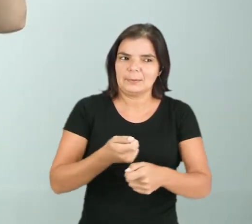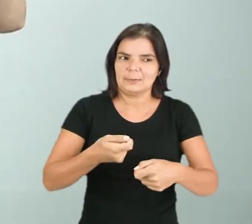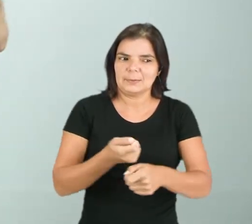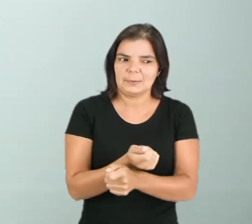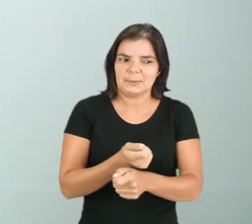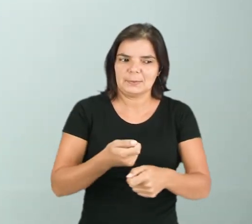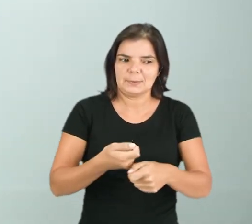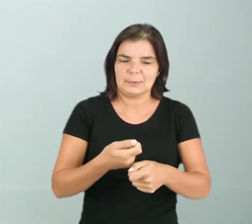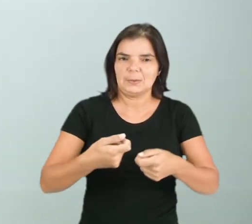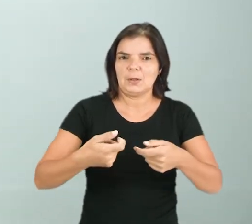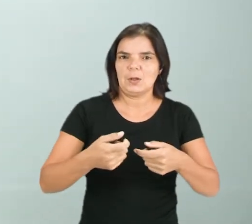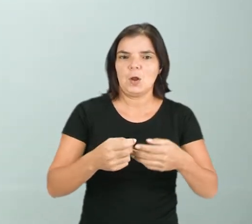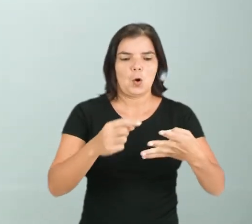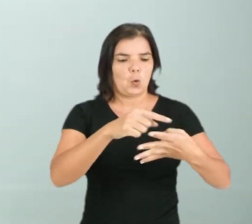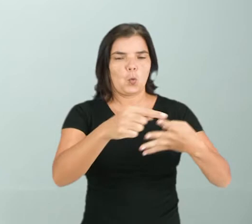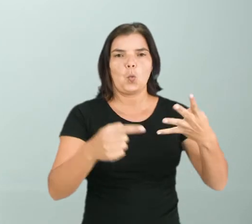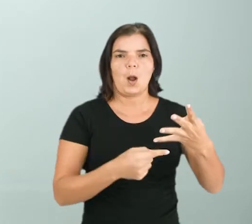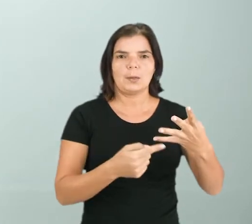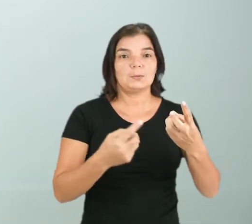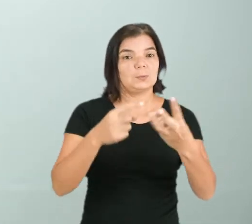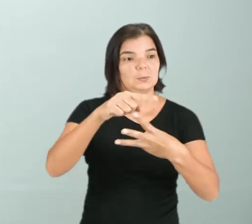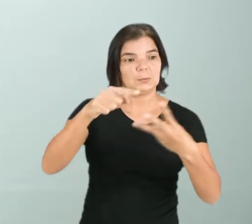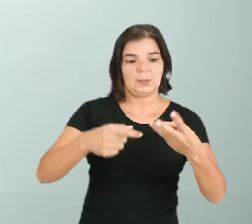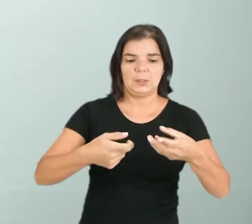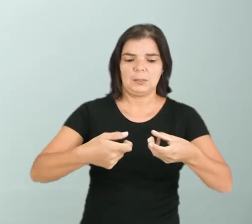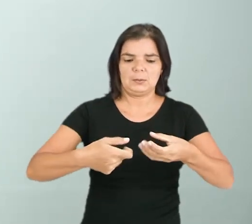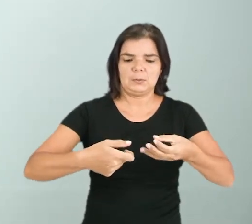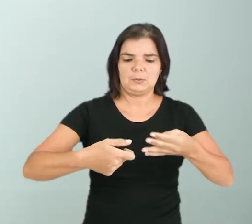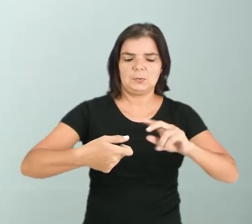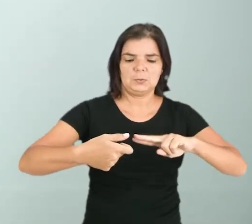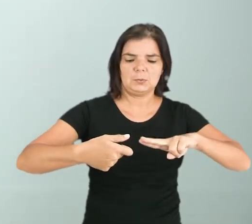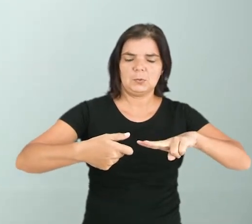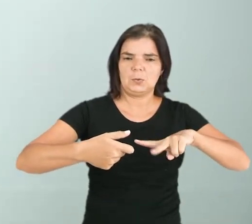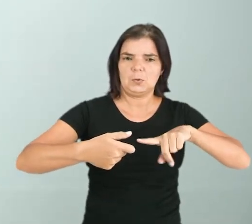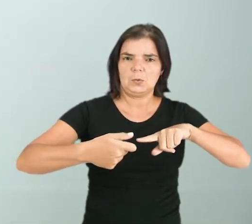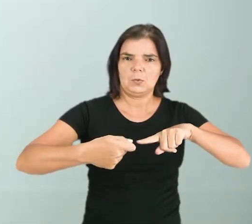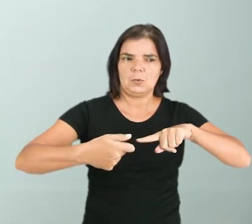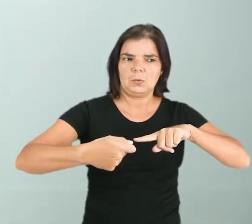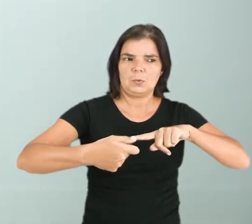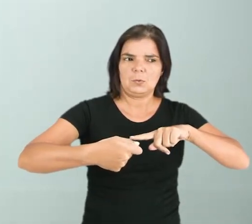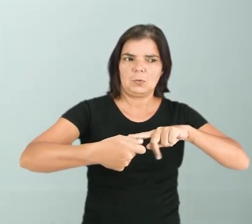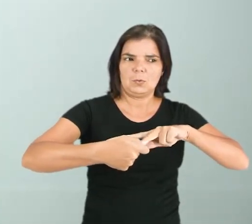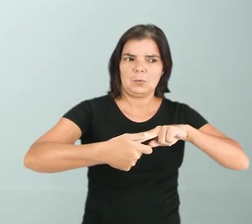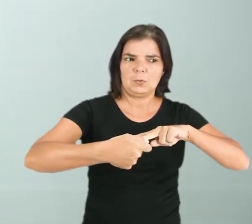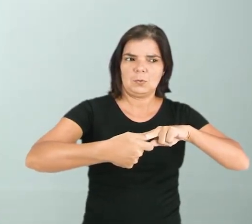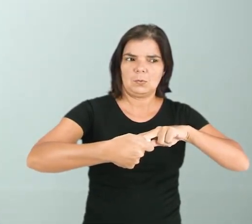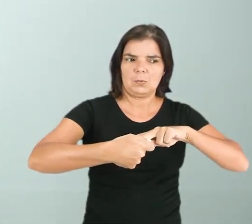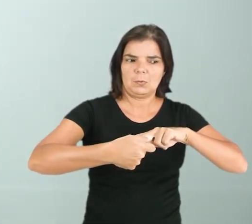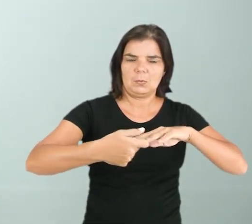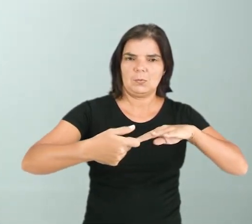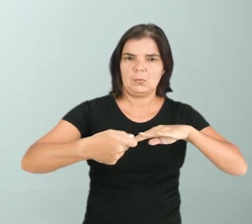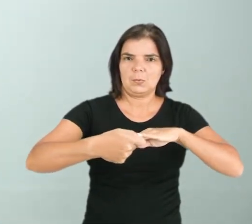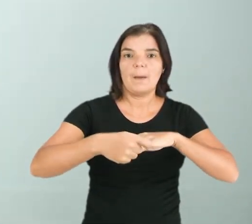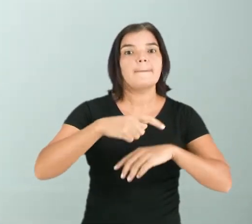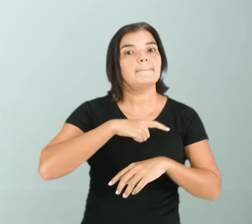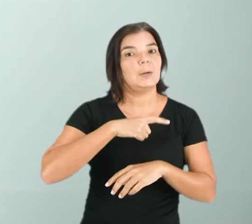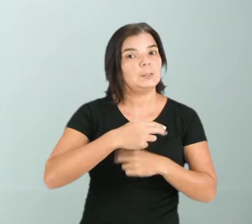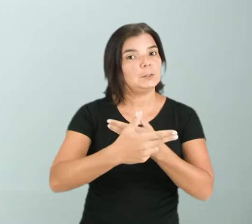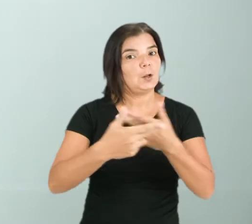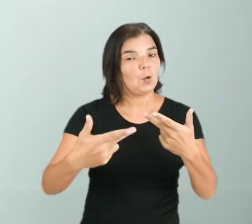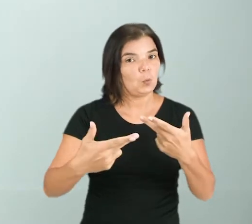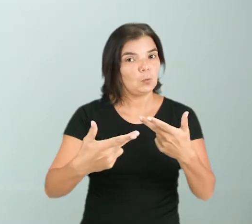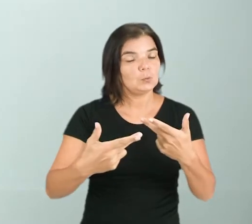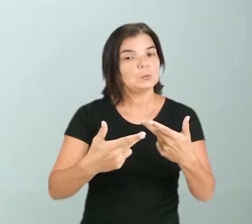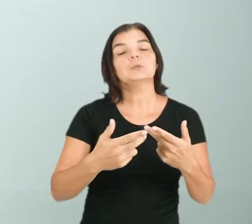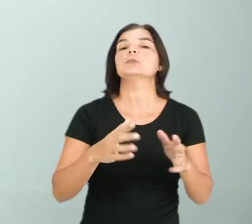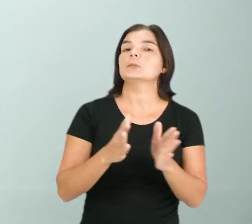tem 4 alicates, né? 3 alicates. Tem somente assim. Eles falaram, não, mas tem algo. Aí a trena,